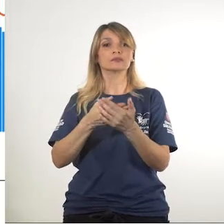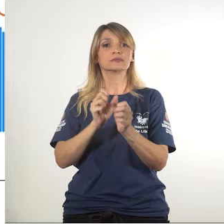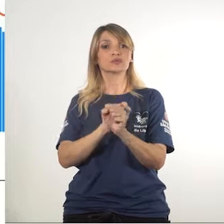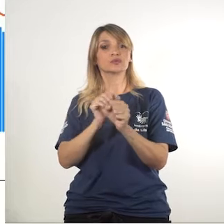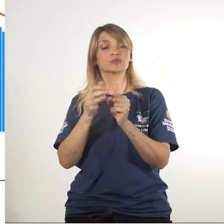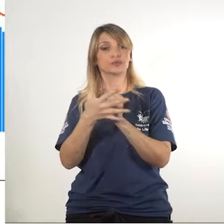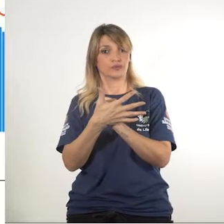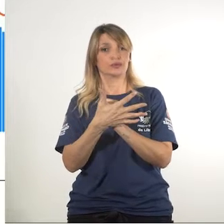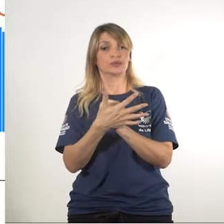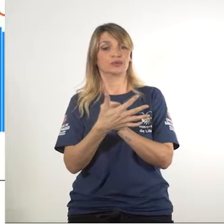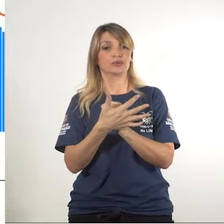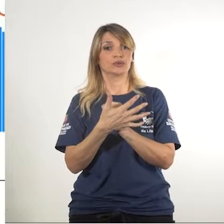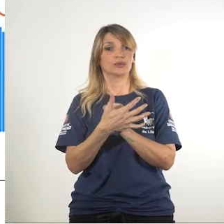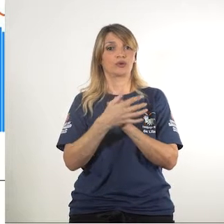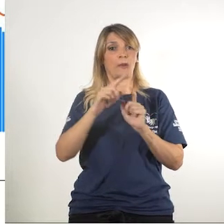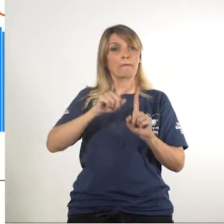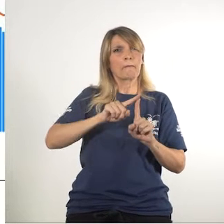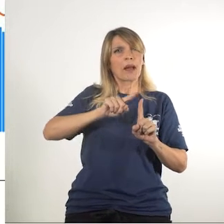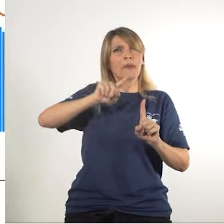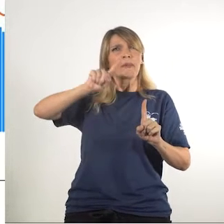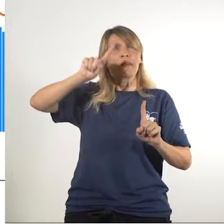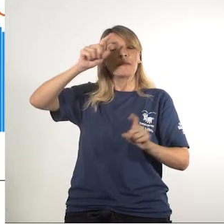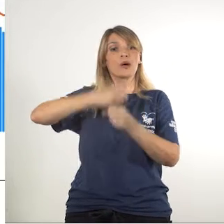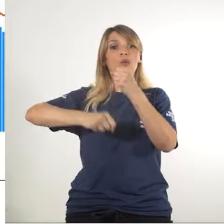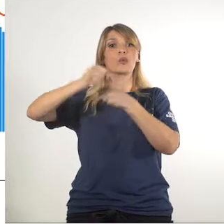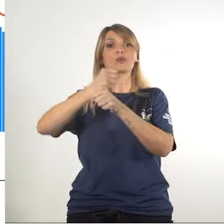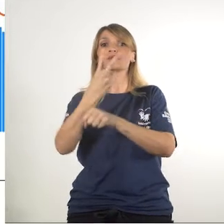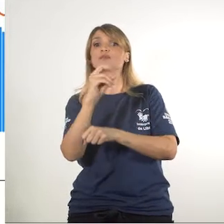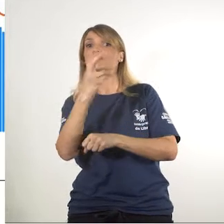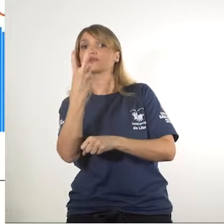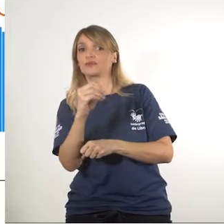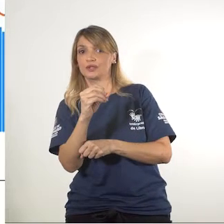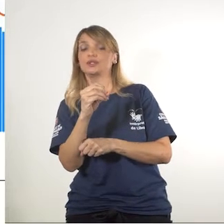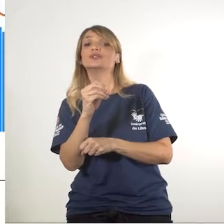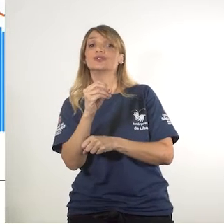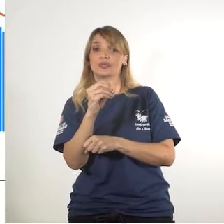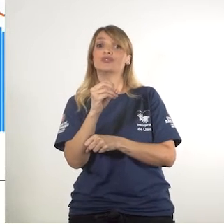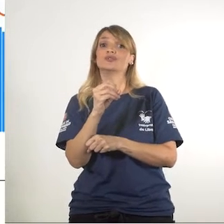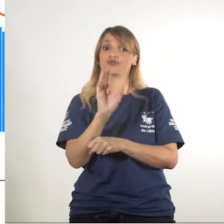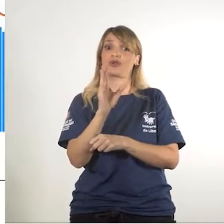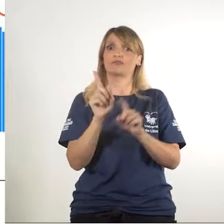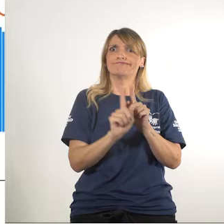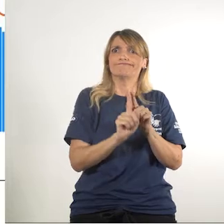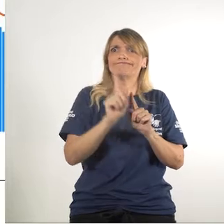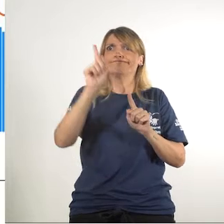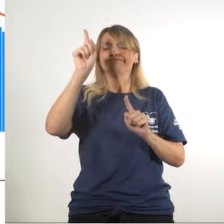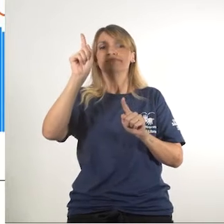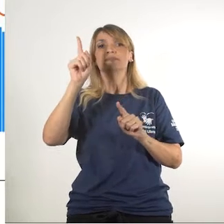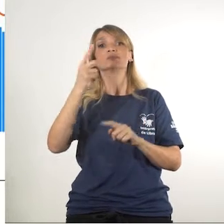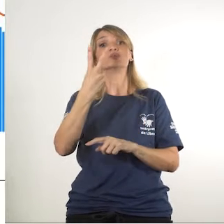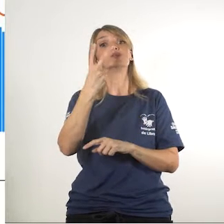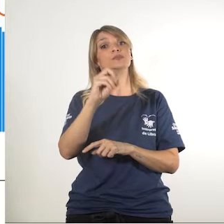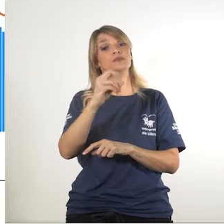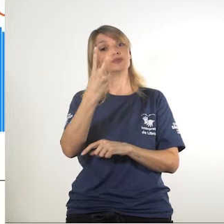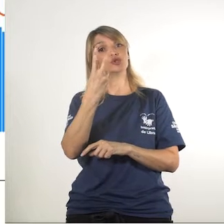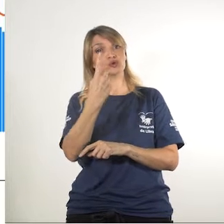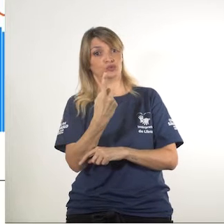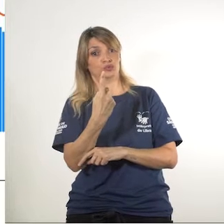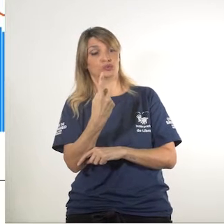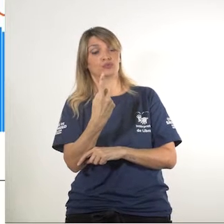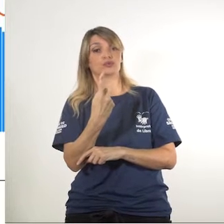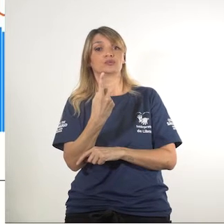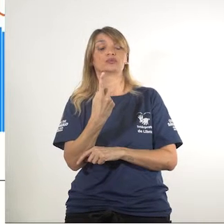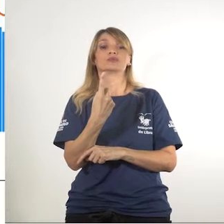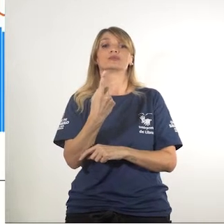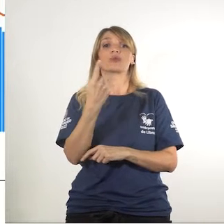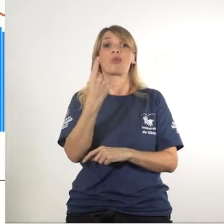os dois principais picos, o pico de 2020, como a gente sempre coloca e retrata aqui, o pico de 2021 em